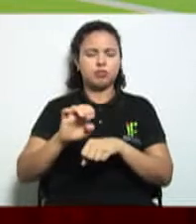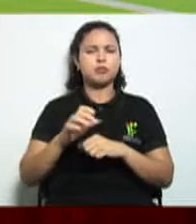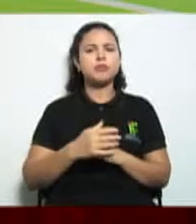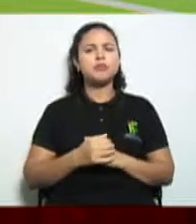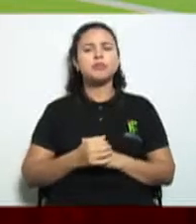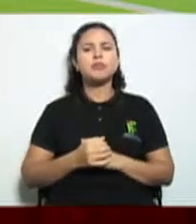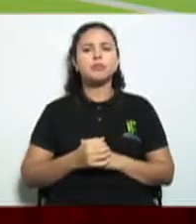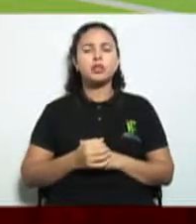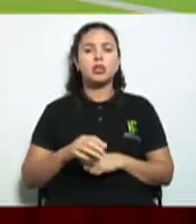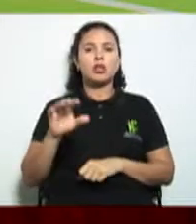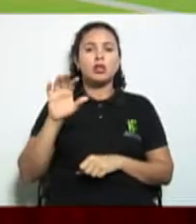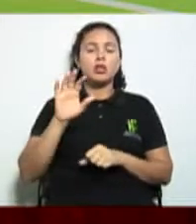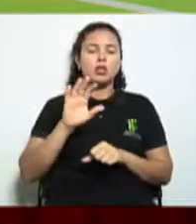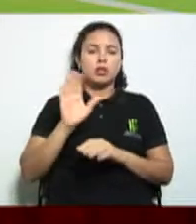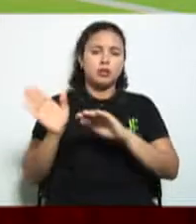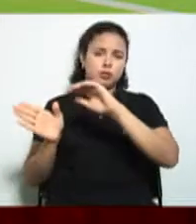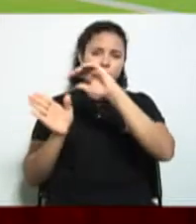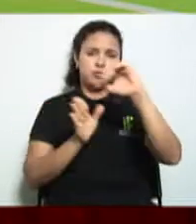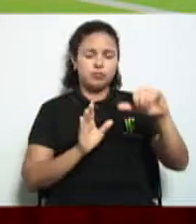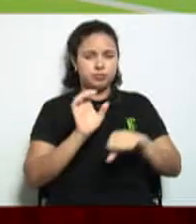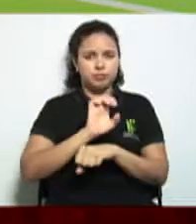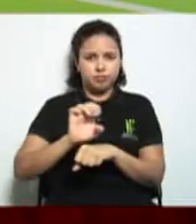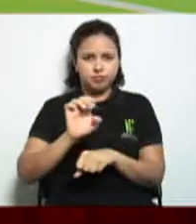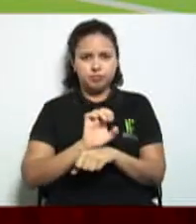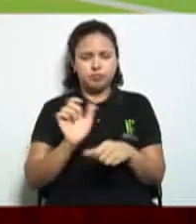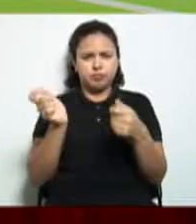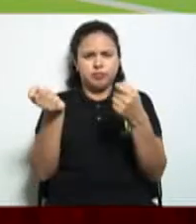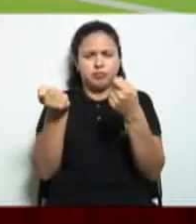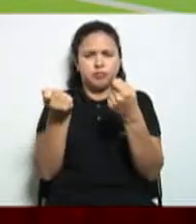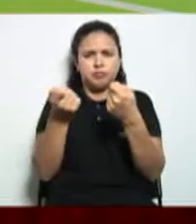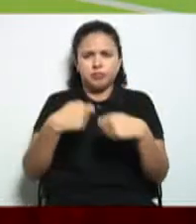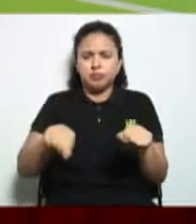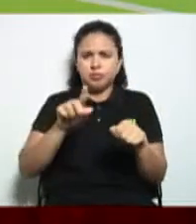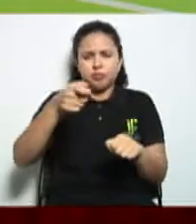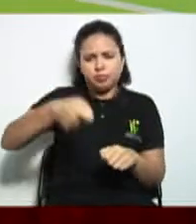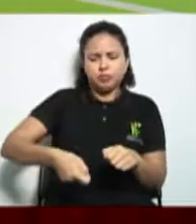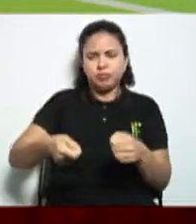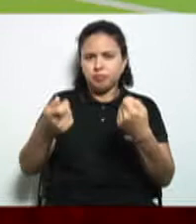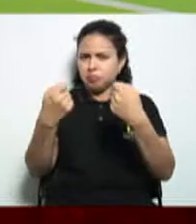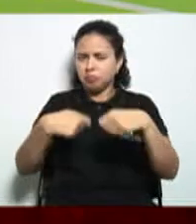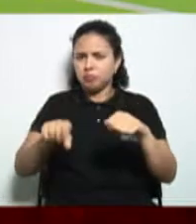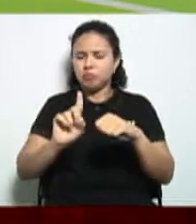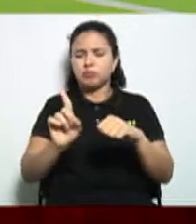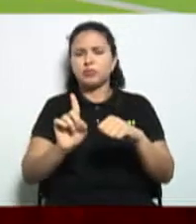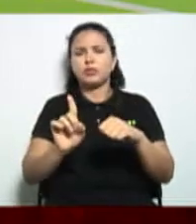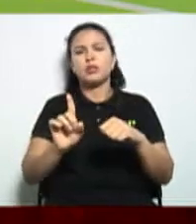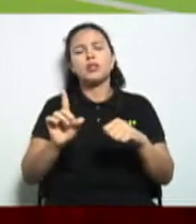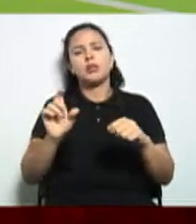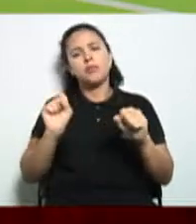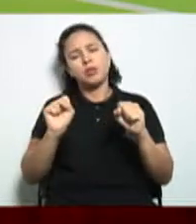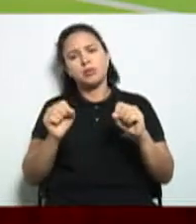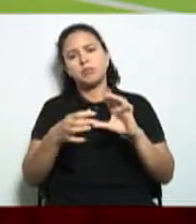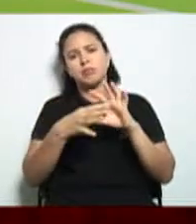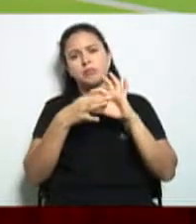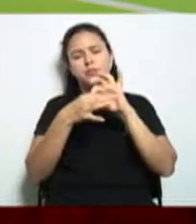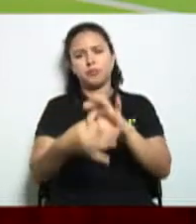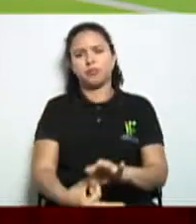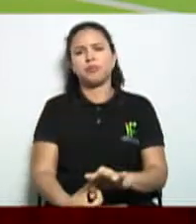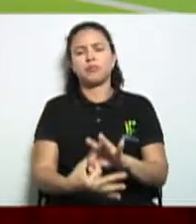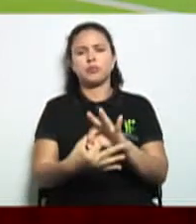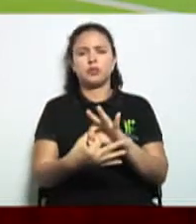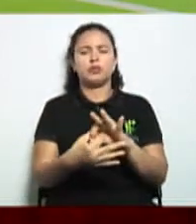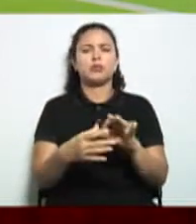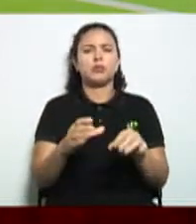O estágio não obrigatório, ele pode ou não ter relação com o seu curso. Então, por exemplo, a Caixa Econômica e o Tribunal